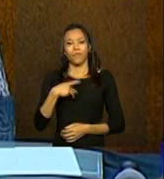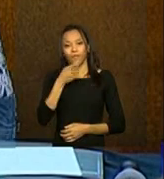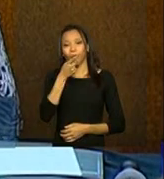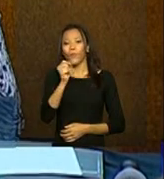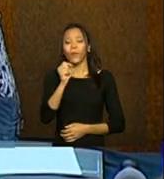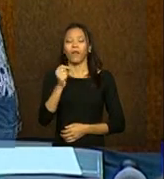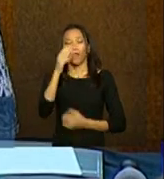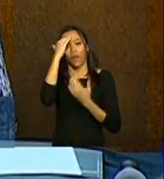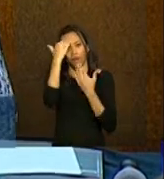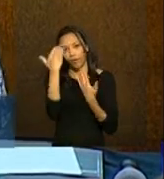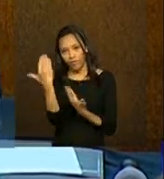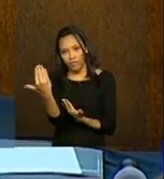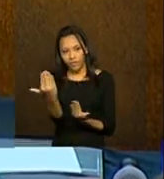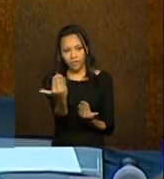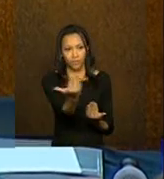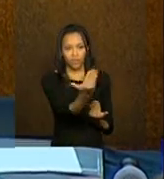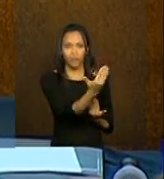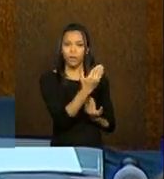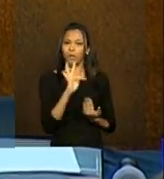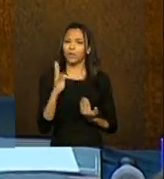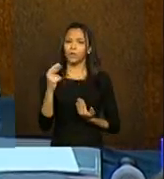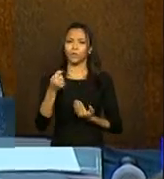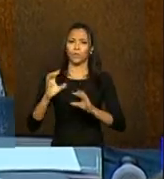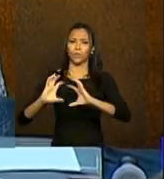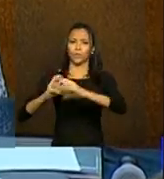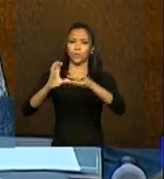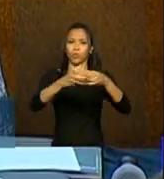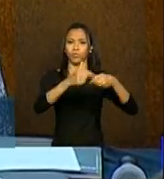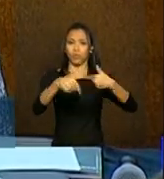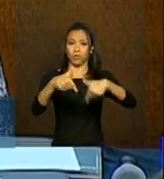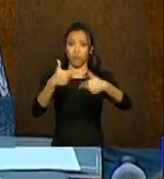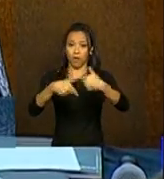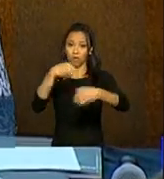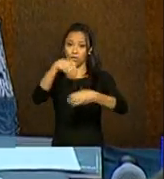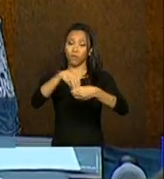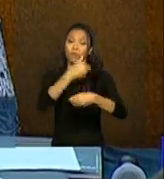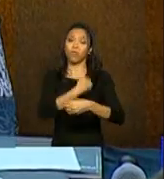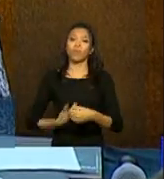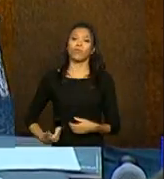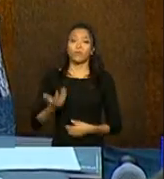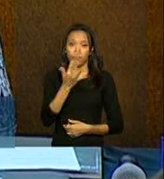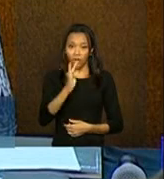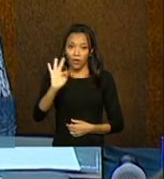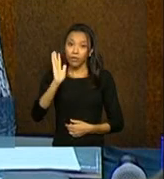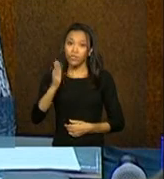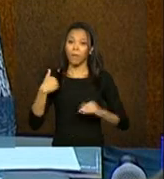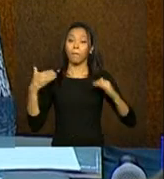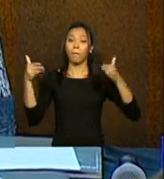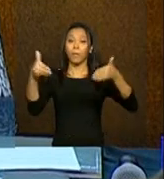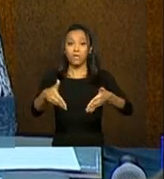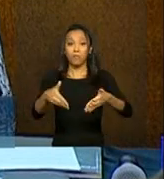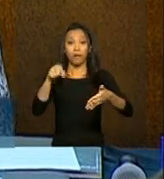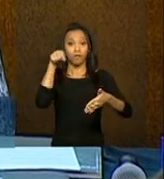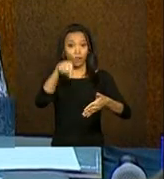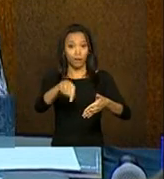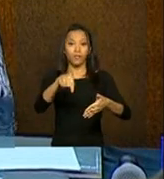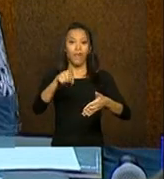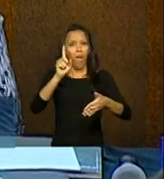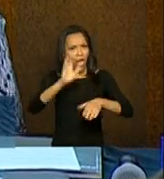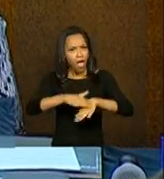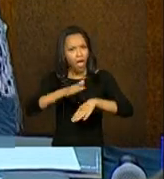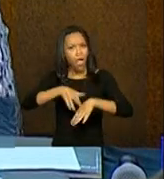agradecimento a todas as equipes do governo federal que participaram deste fórum interconselhos, são